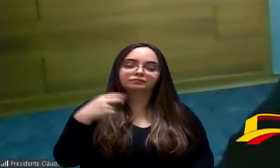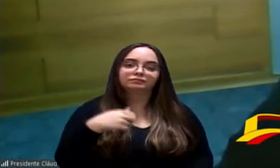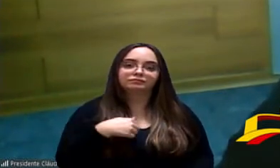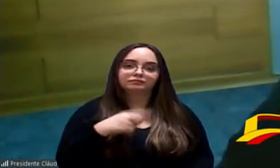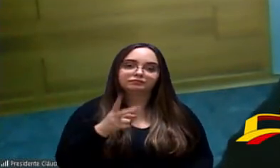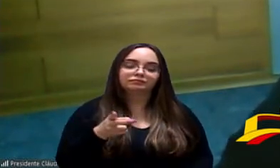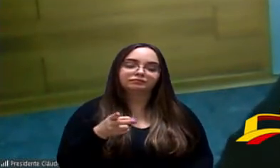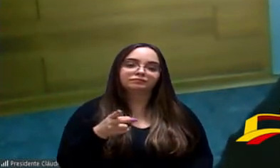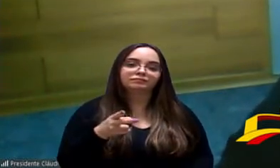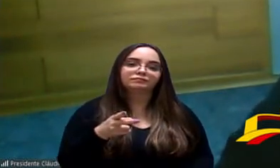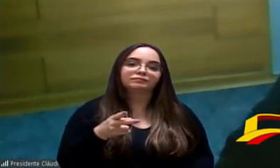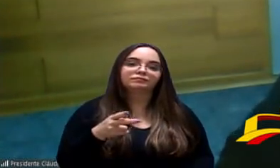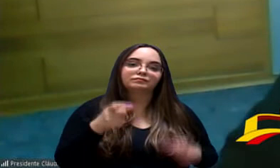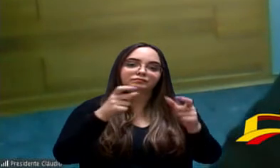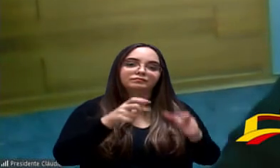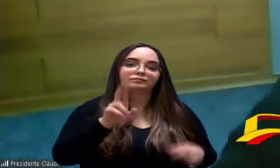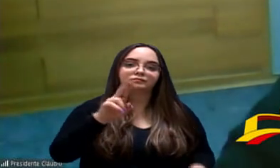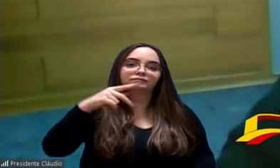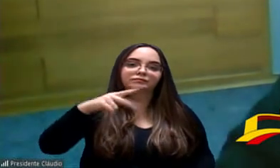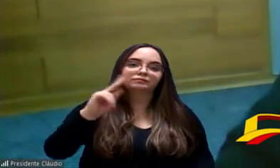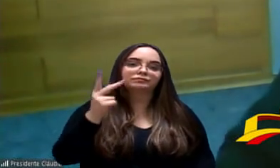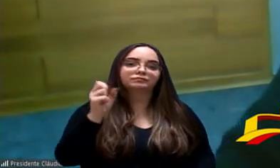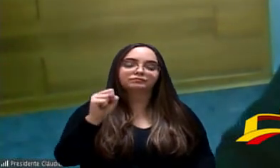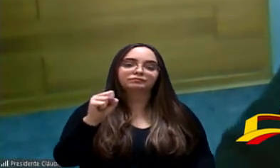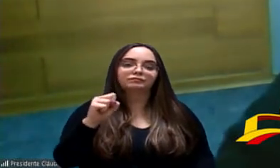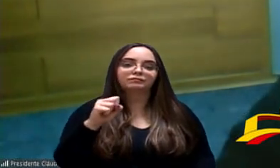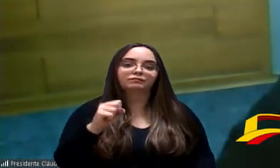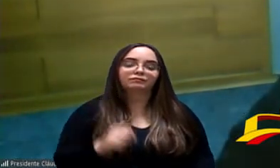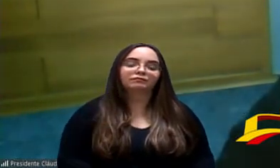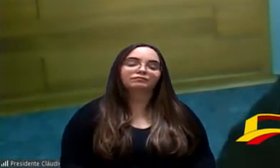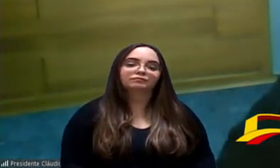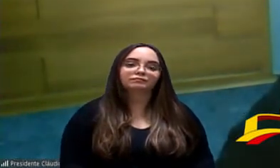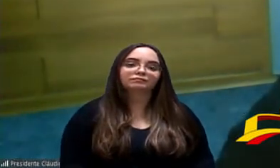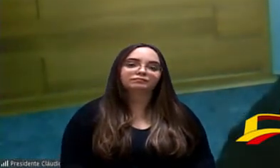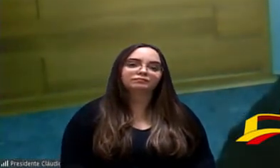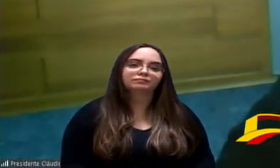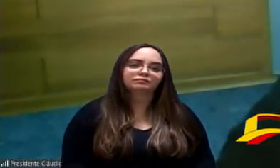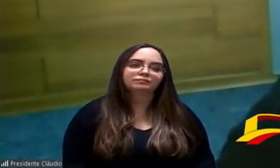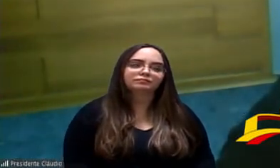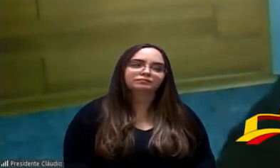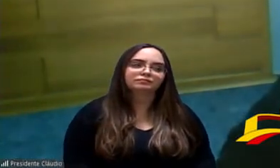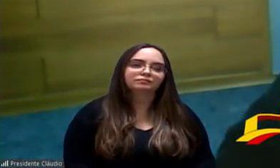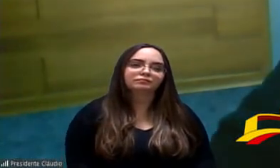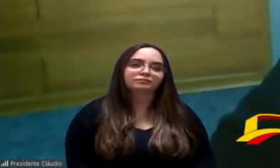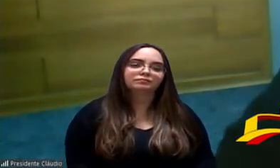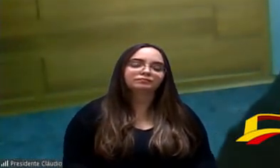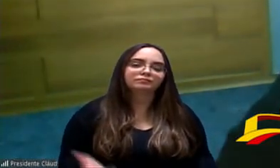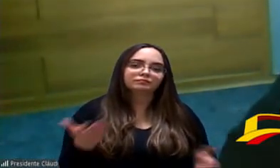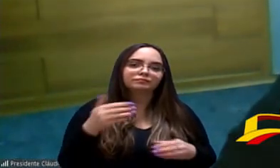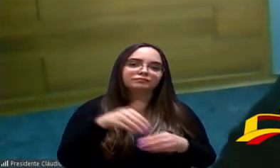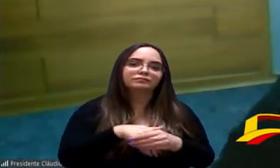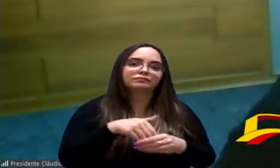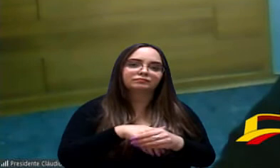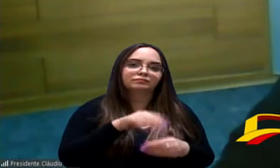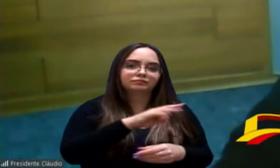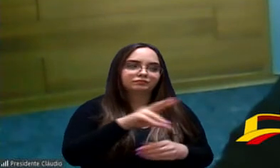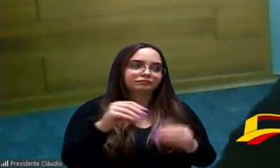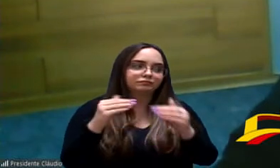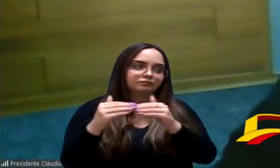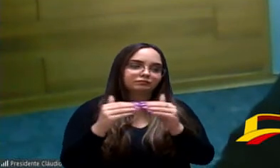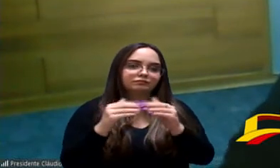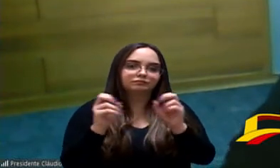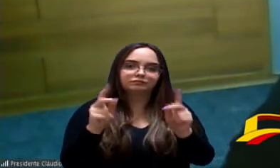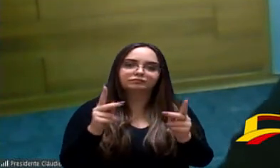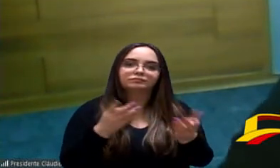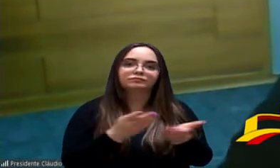da estação do PHS. Dando até ouvindo a vereadora Miranda. Eu coloquei em votação, os vereadores concordam, permanecem como